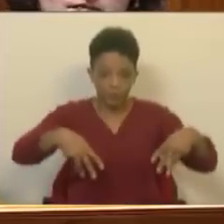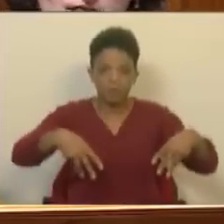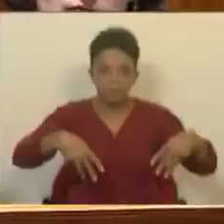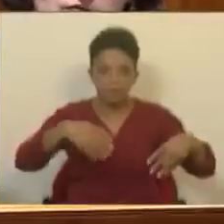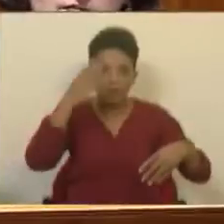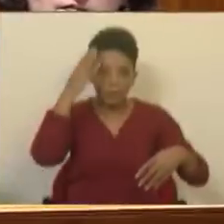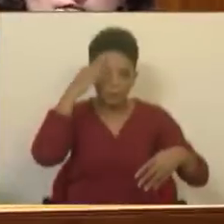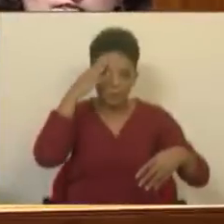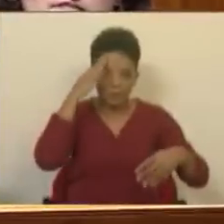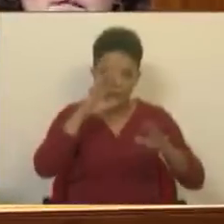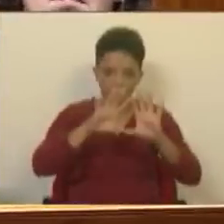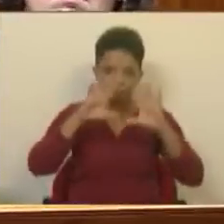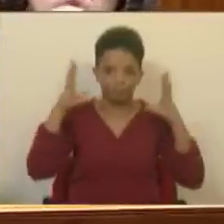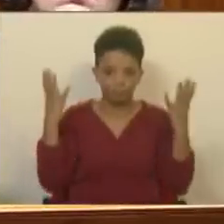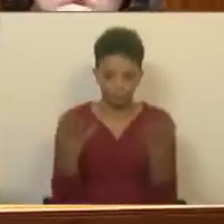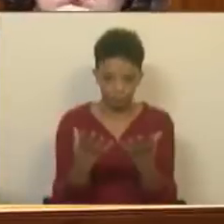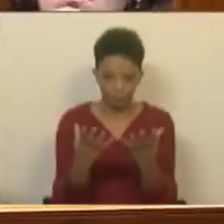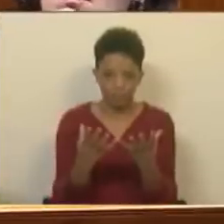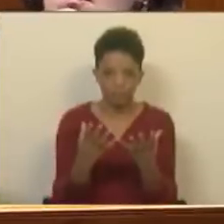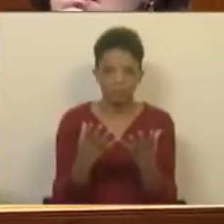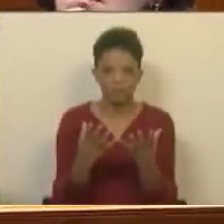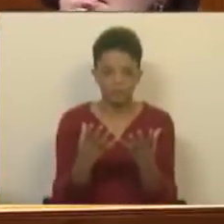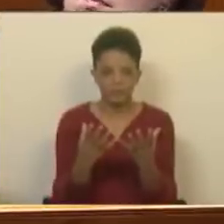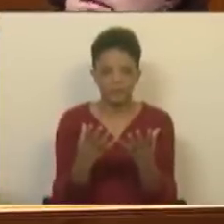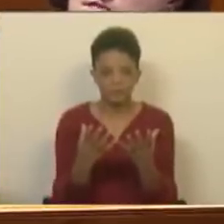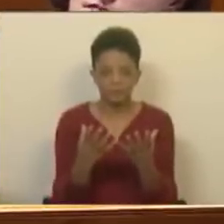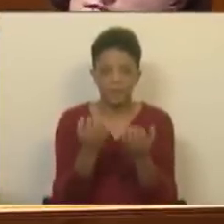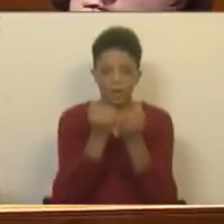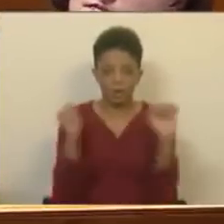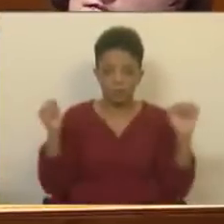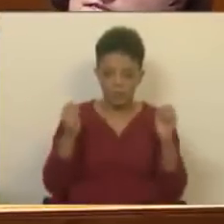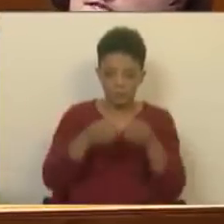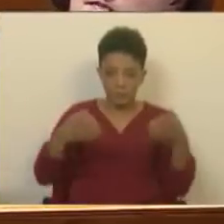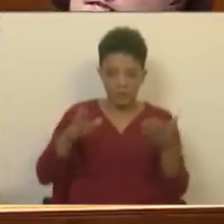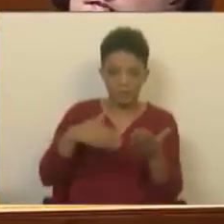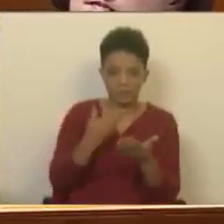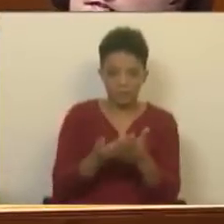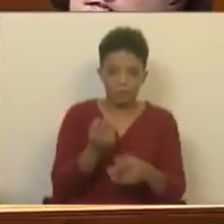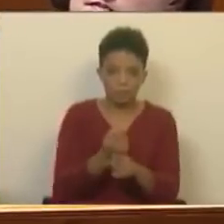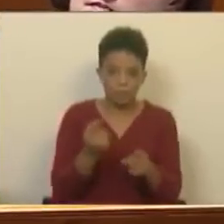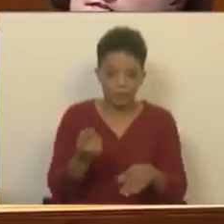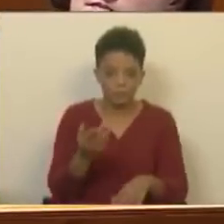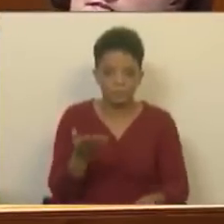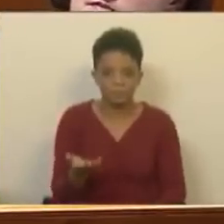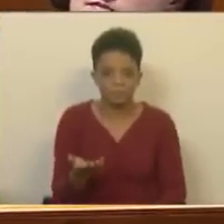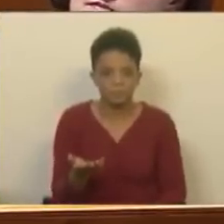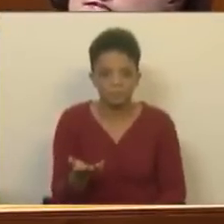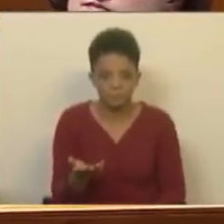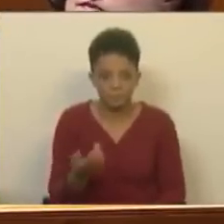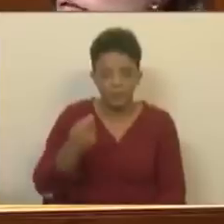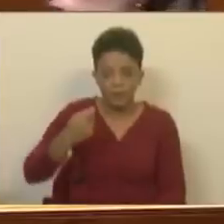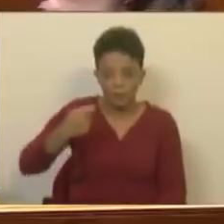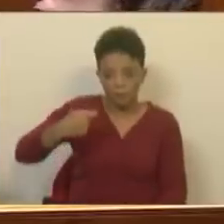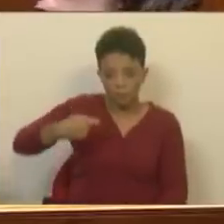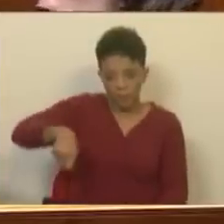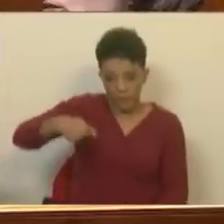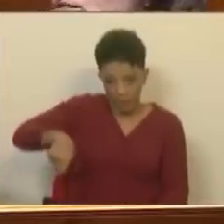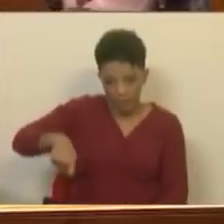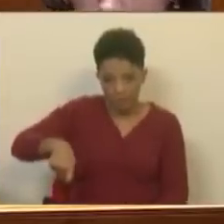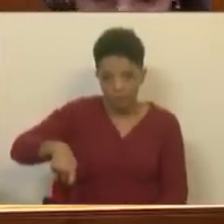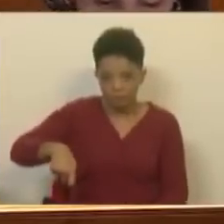transversal e que ganham crescente de autonomia visto na medida em que o presidente